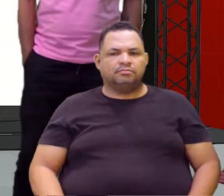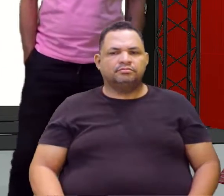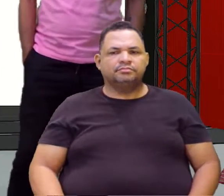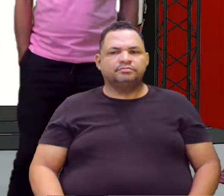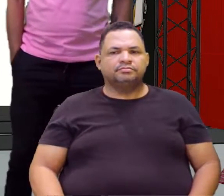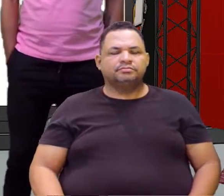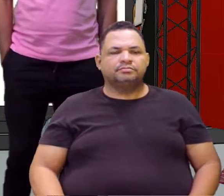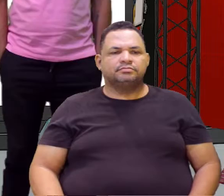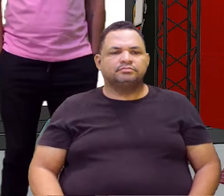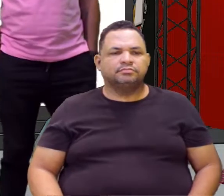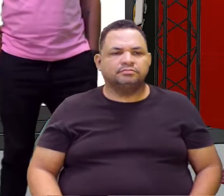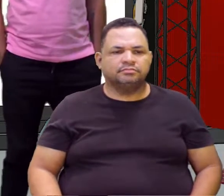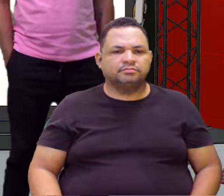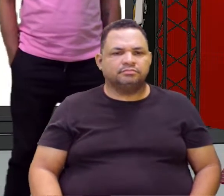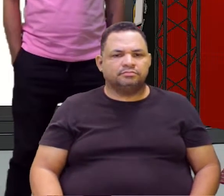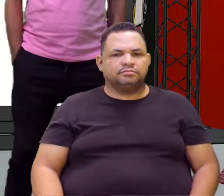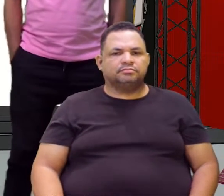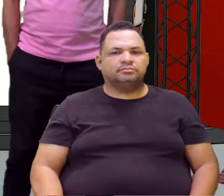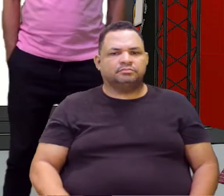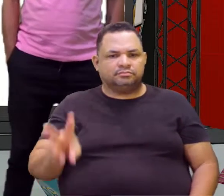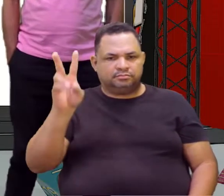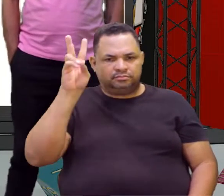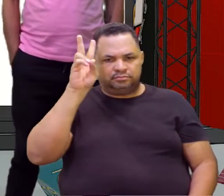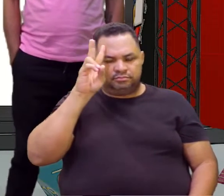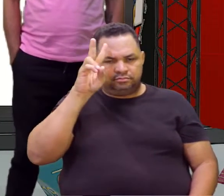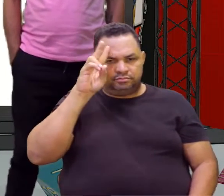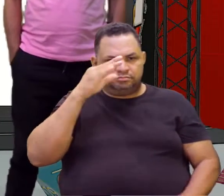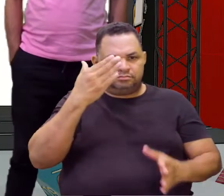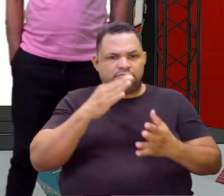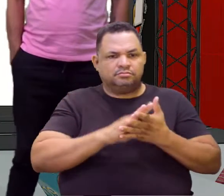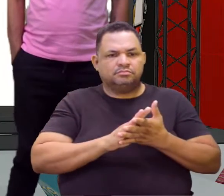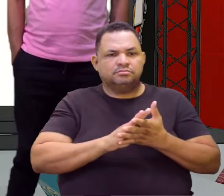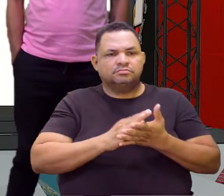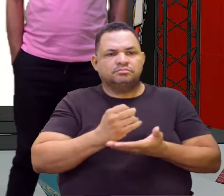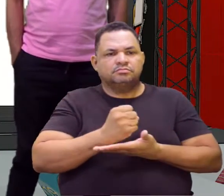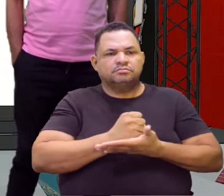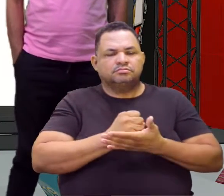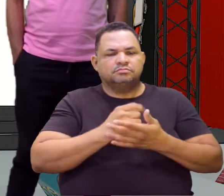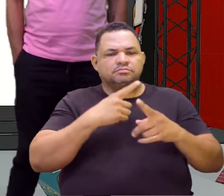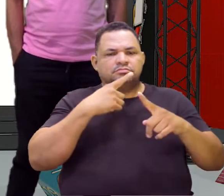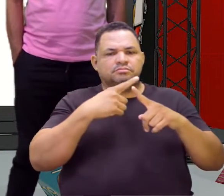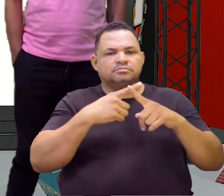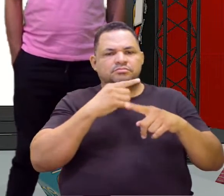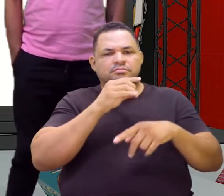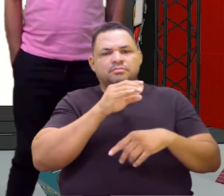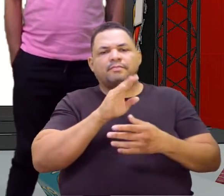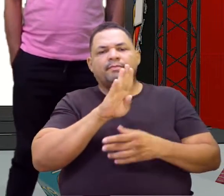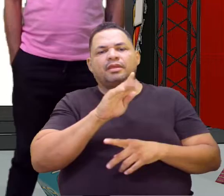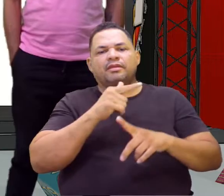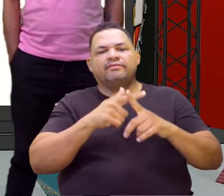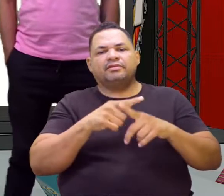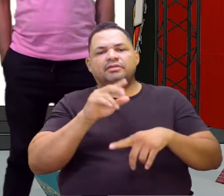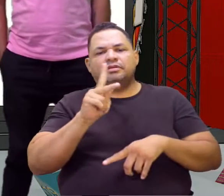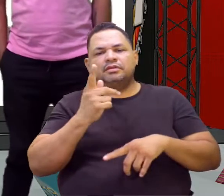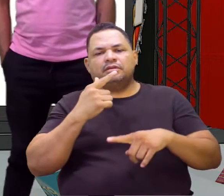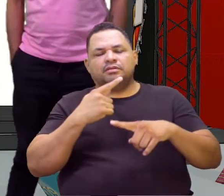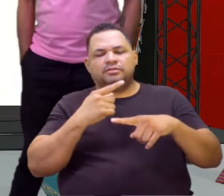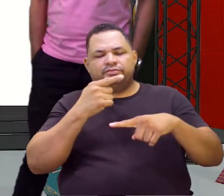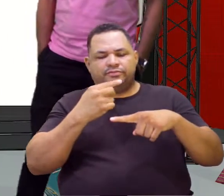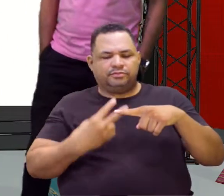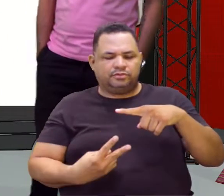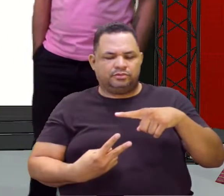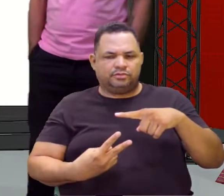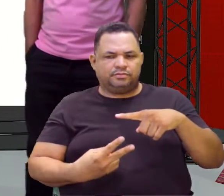Então, tranquilo com relação ao caminho. E lembrando que para o triângulo, base vezes a altura dividido por